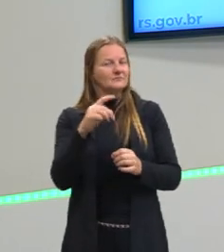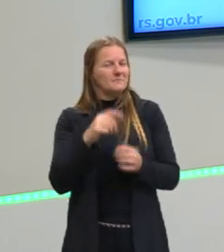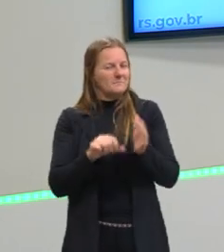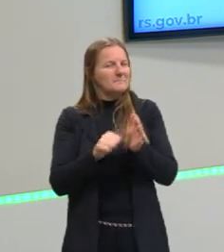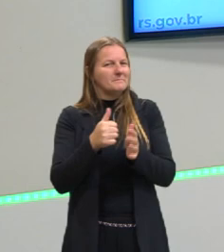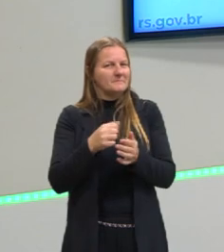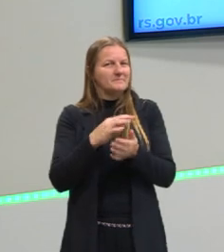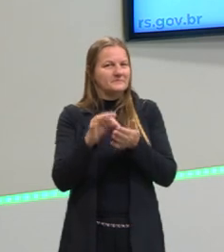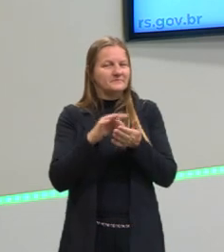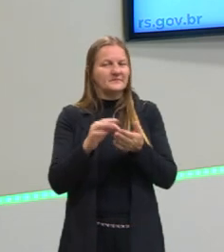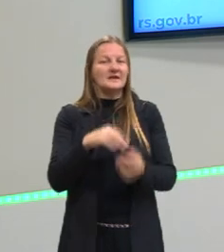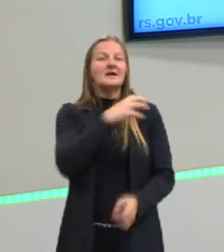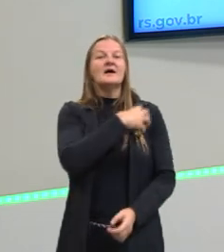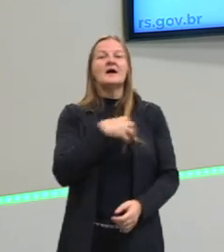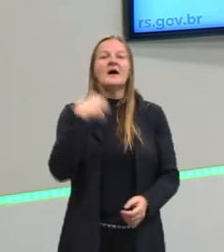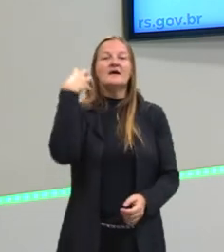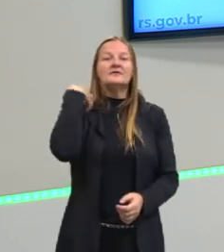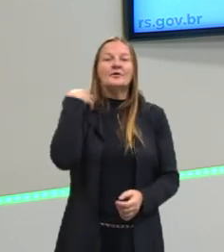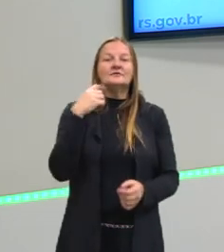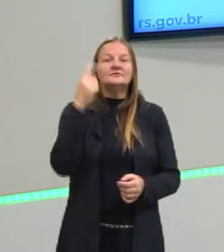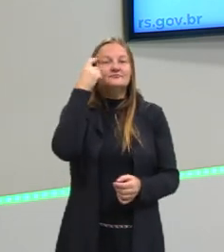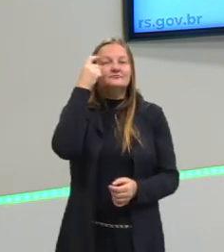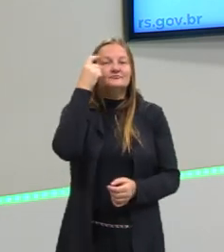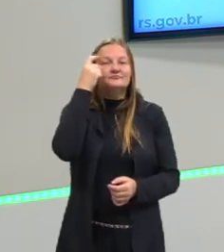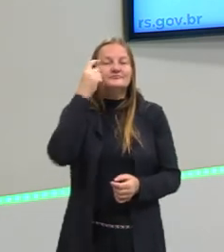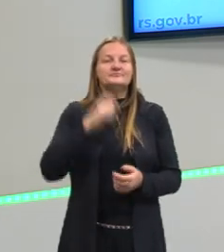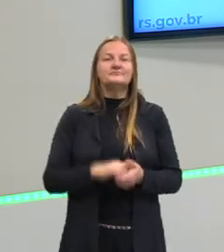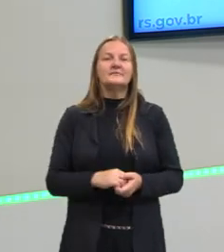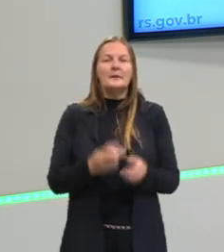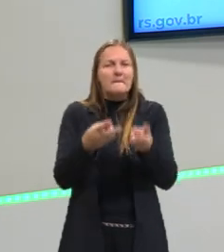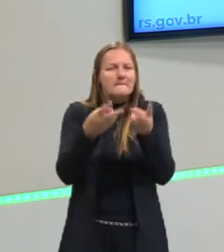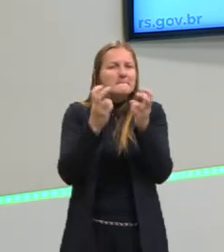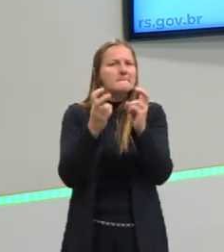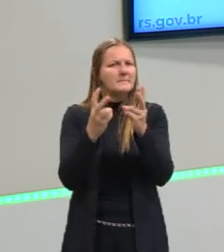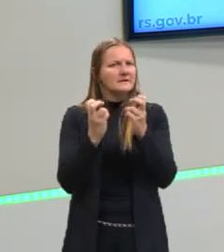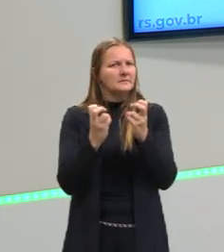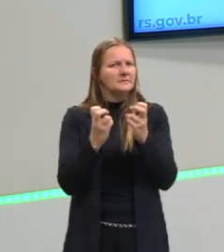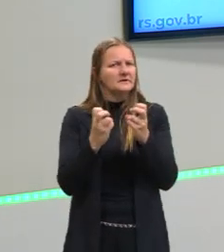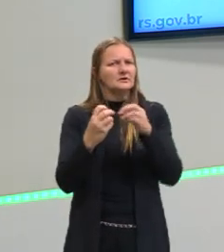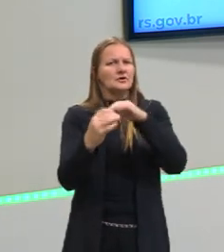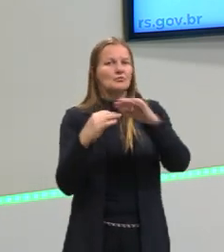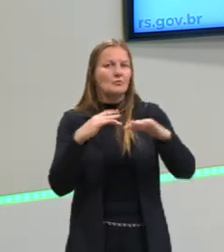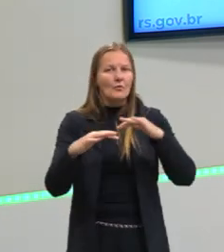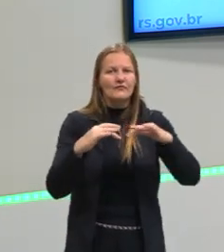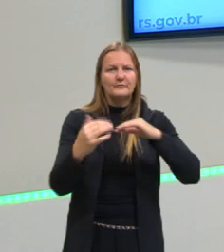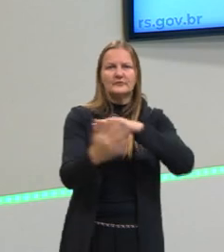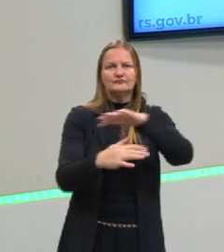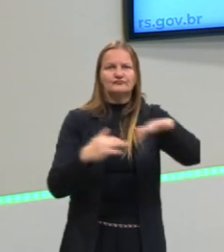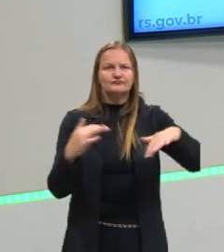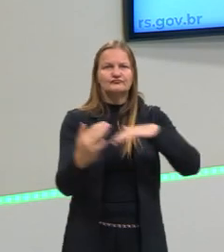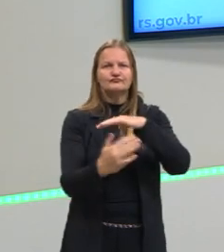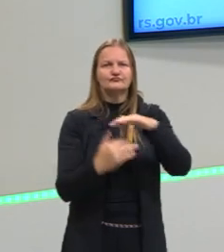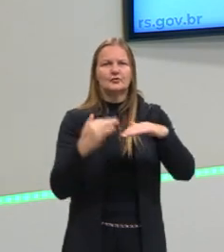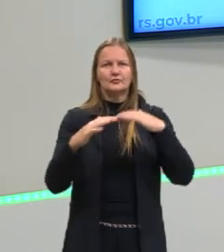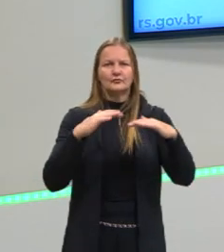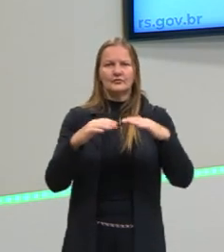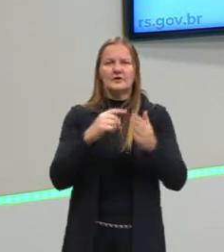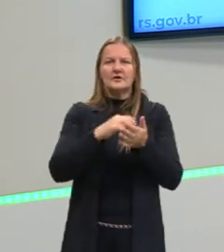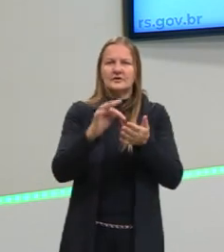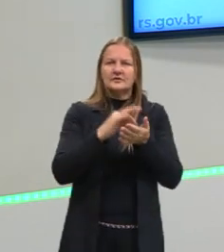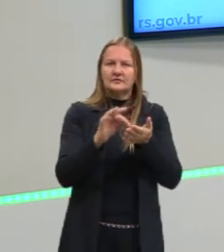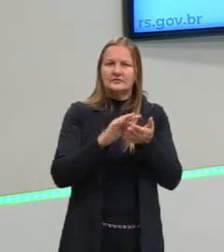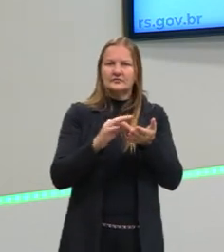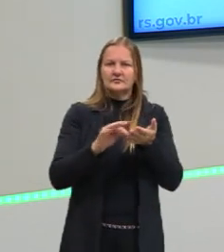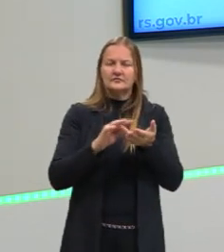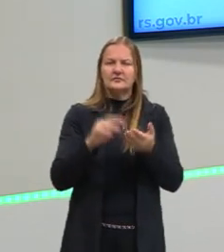e o que que ele estou a Cris quer resolver o Aristóteles percebe que as coisas estão em movimento aquelas aquela velha teoria